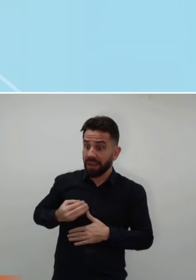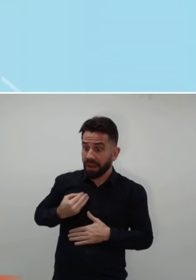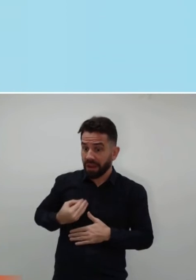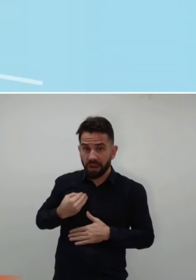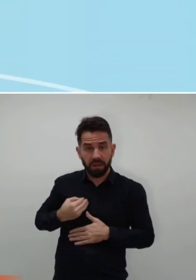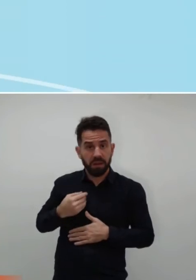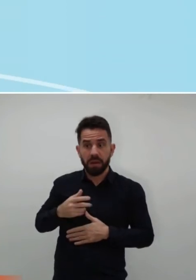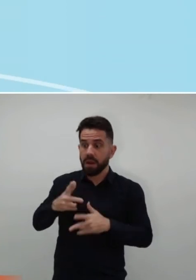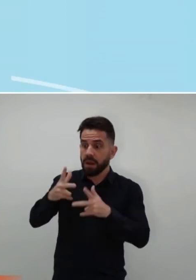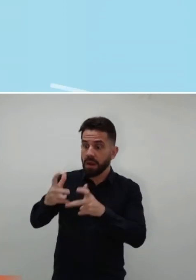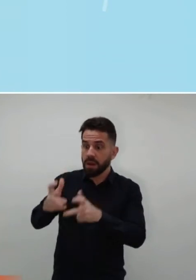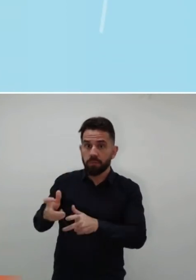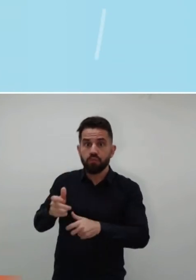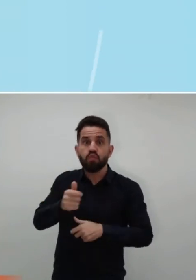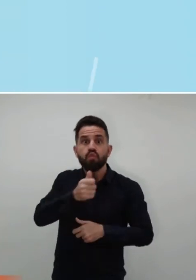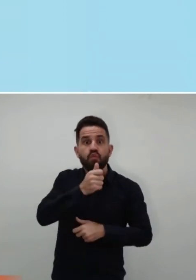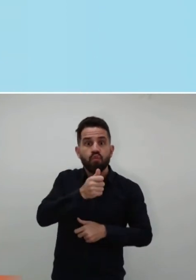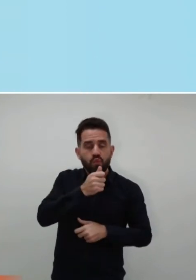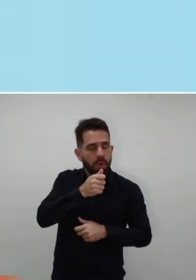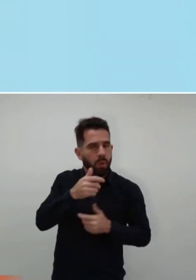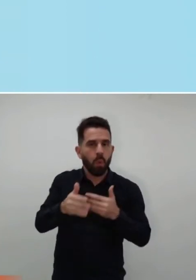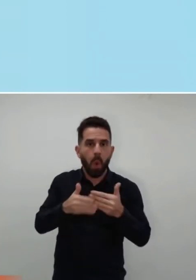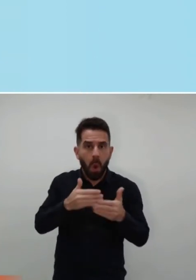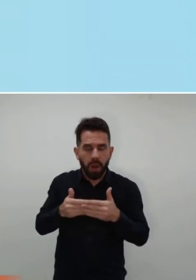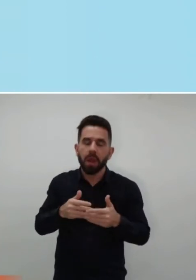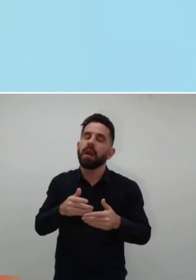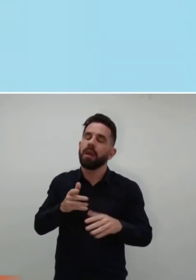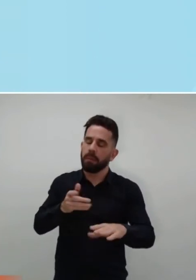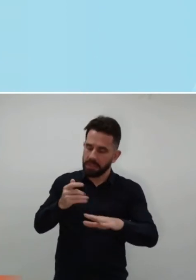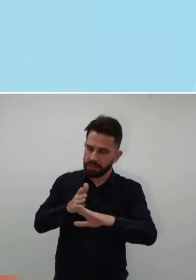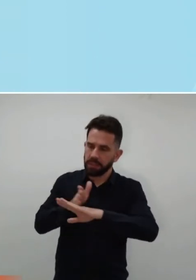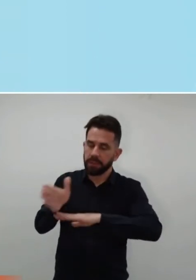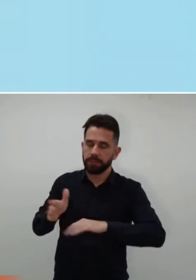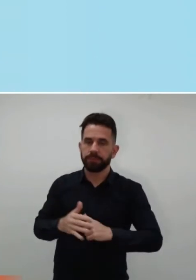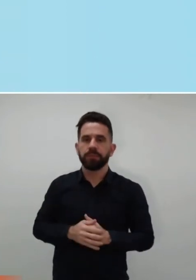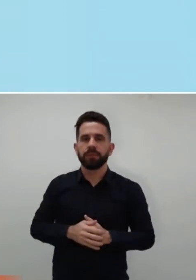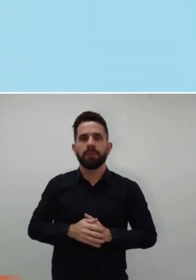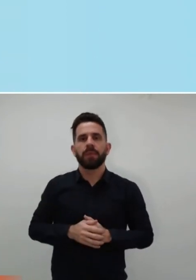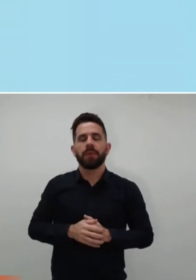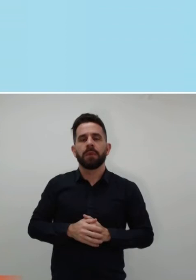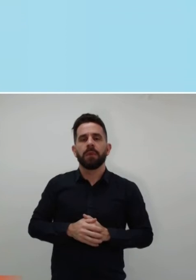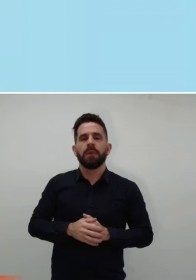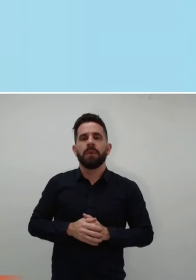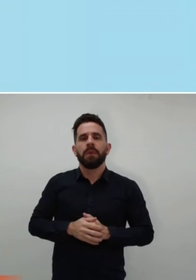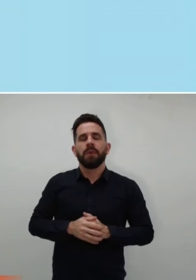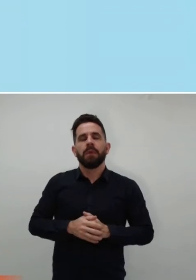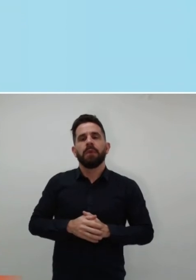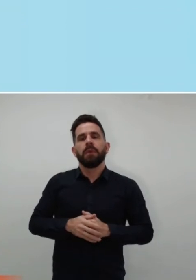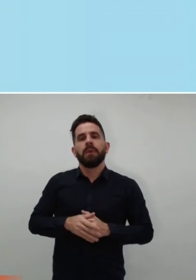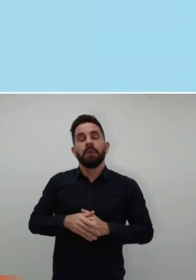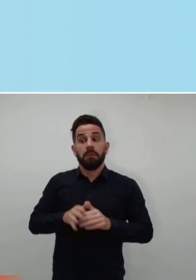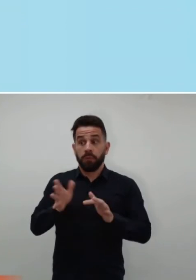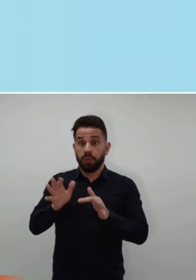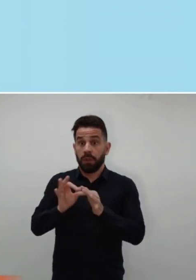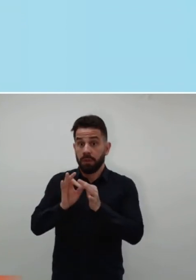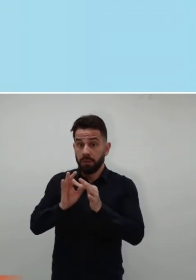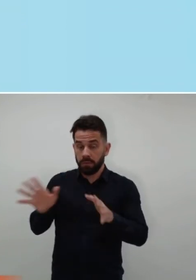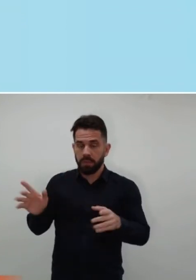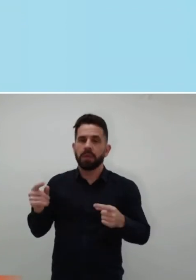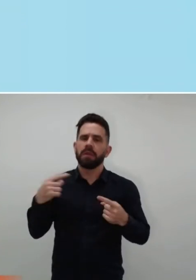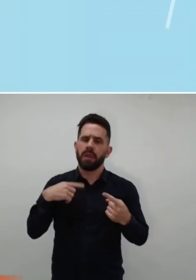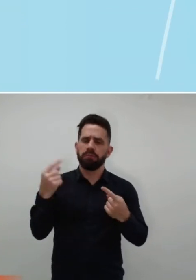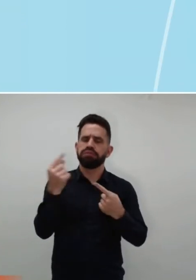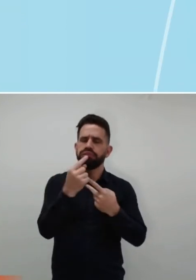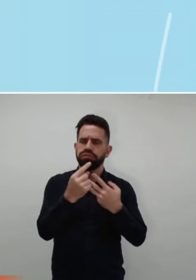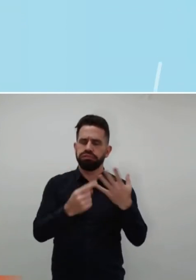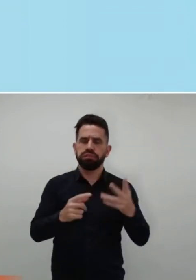vacinada, né? Qualquer que seja aí a vacina. Estão disponíveis, dentro dessa campanha de vacinação, as seguintes vacinas. Então, fique